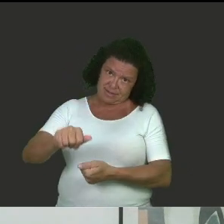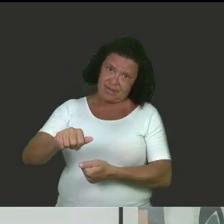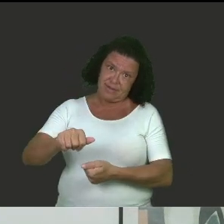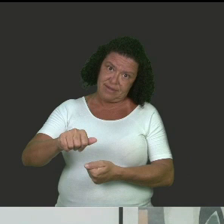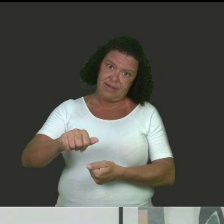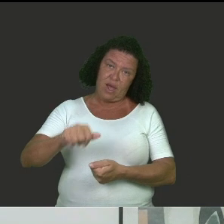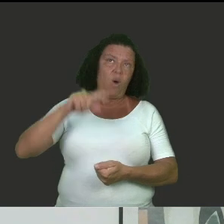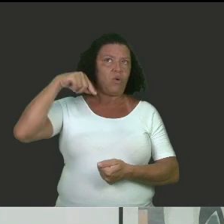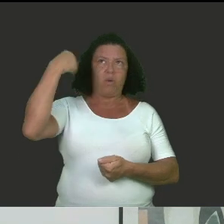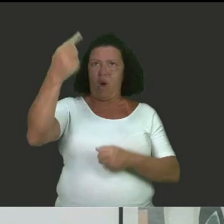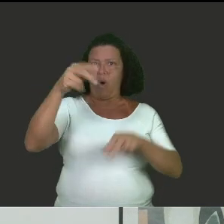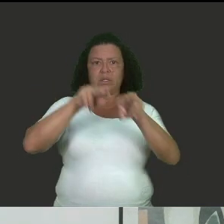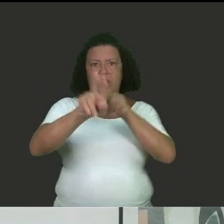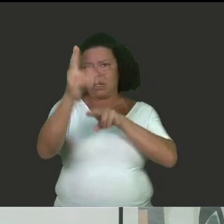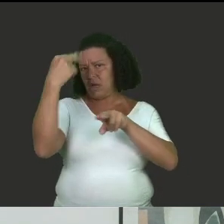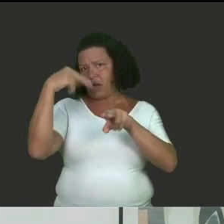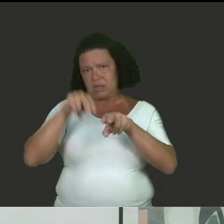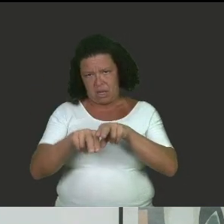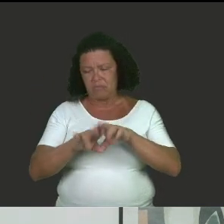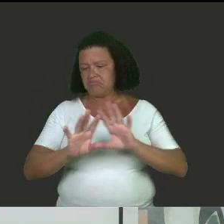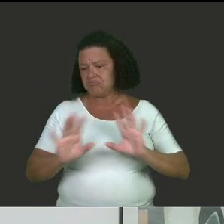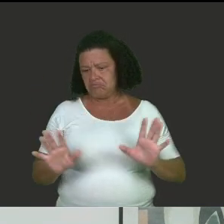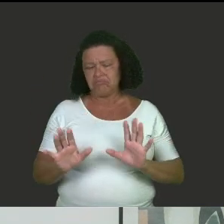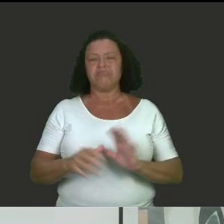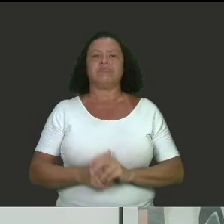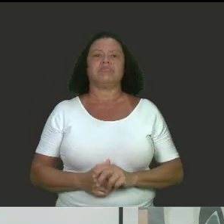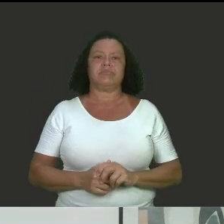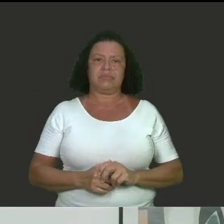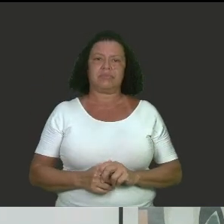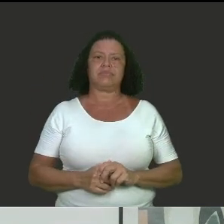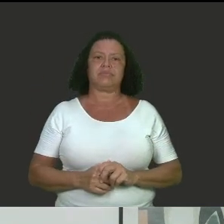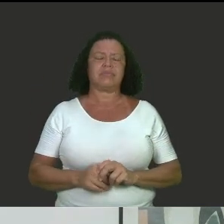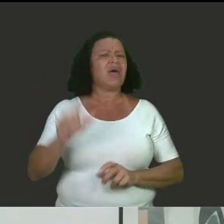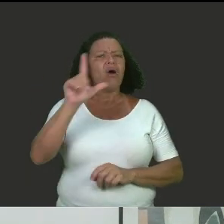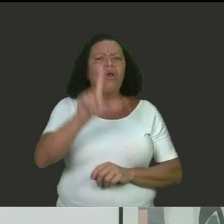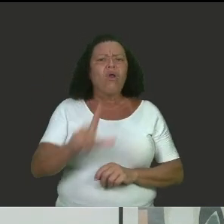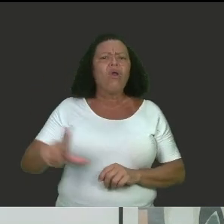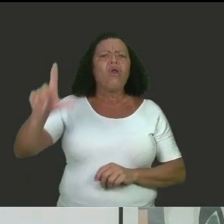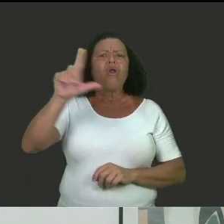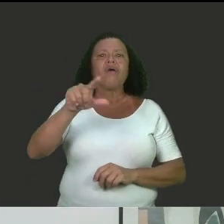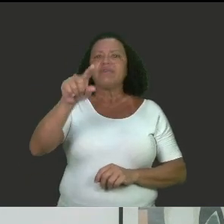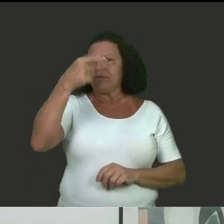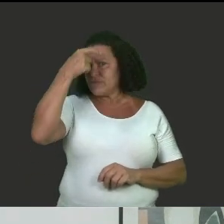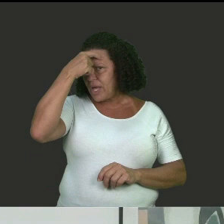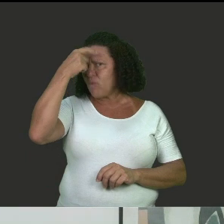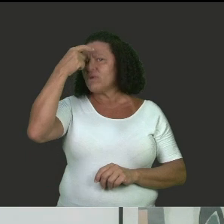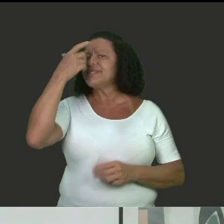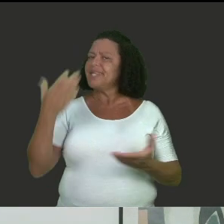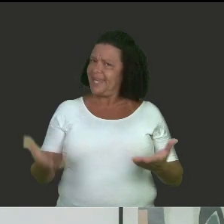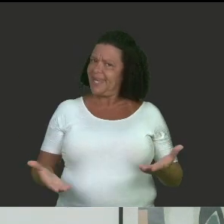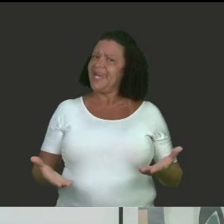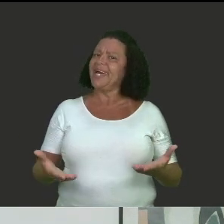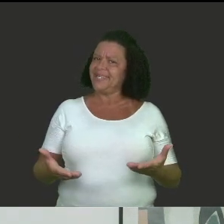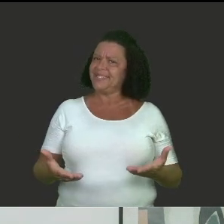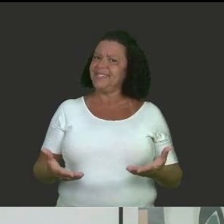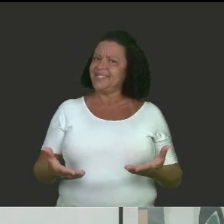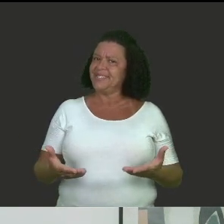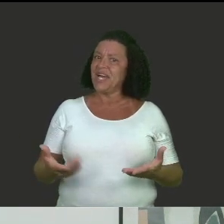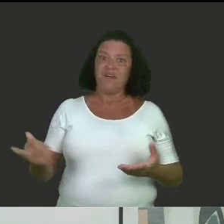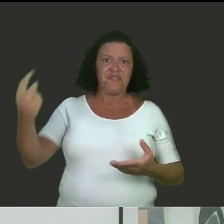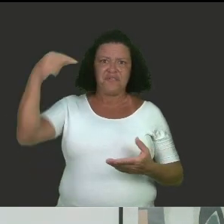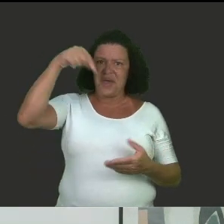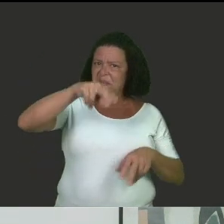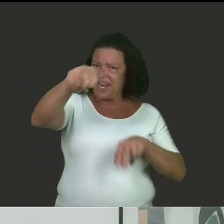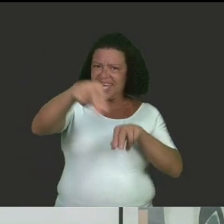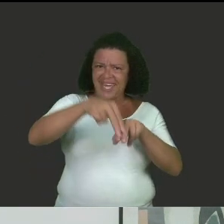reencarnação, ao reencarnar. E lógico que a gente não tem consciência disso quando a gente reencarna, mas